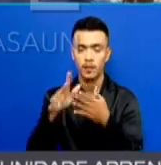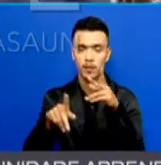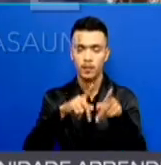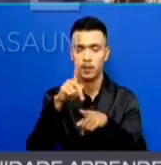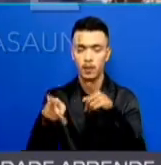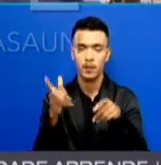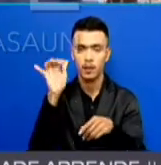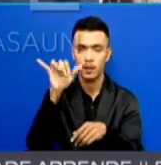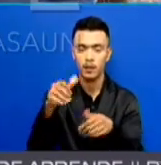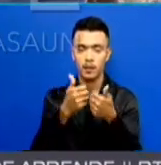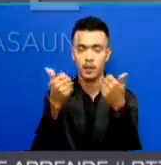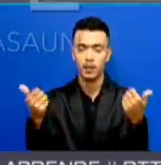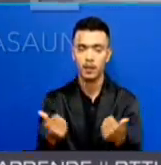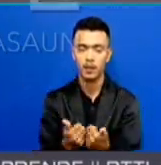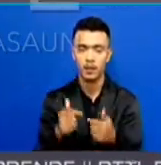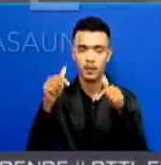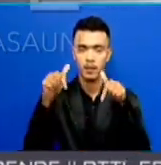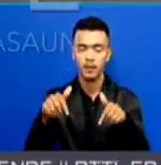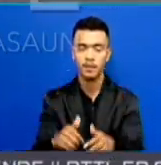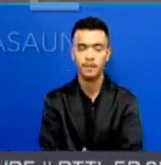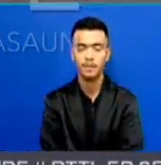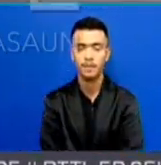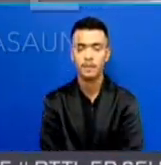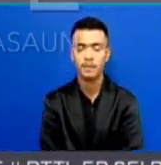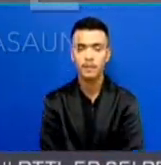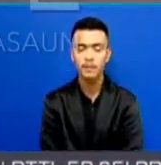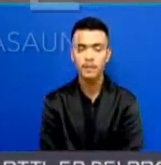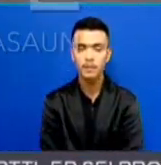sira e a aldeia refere. Husi Aileu, Tomé Fernandes, RTTLI.